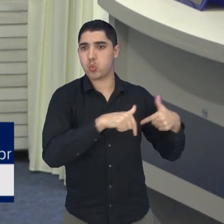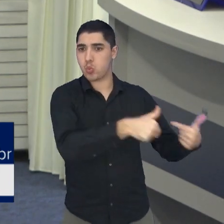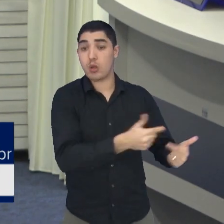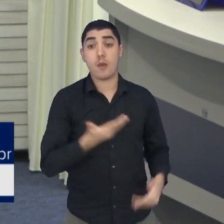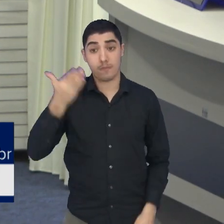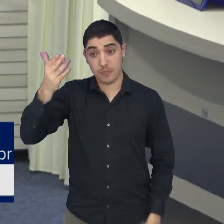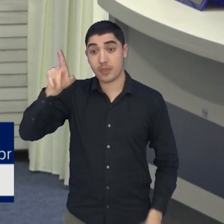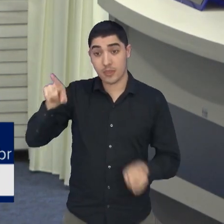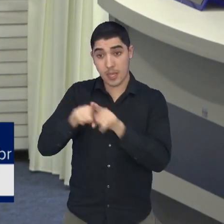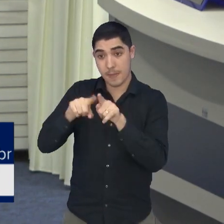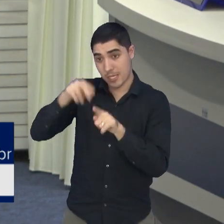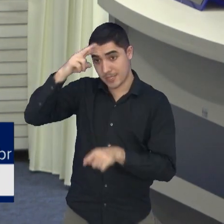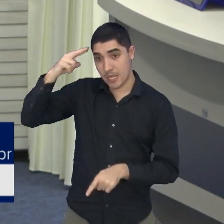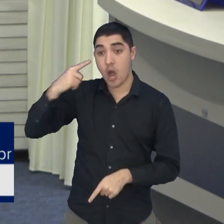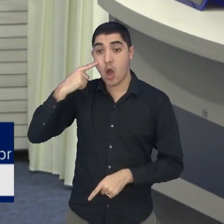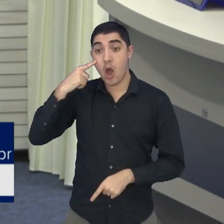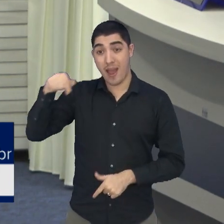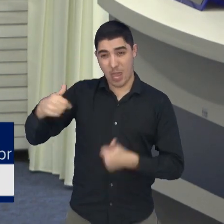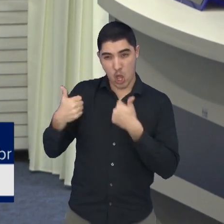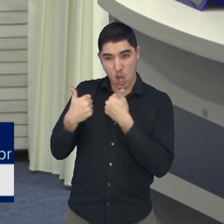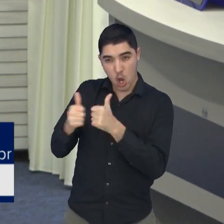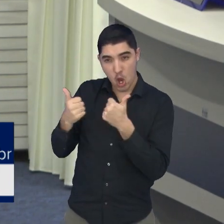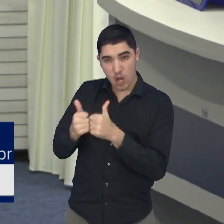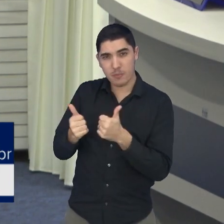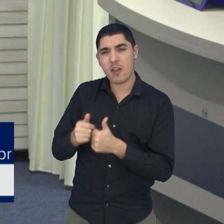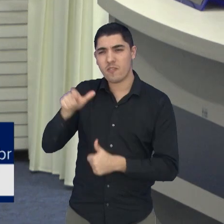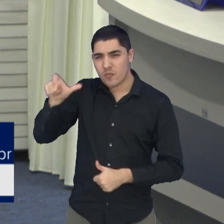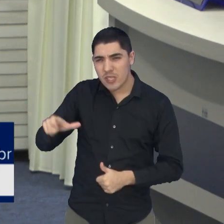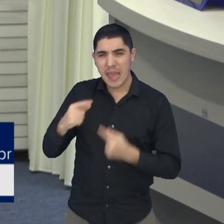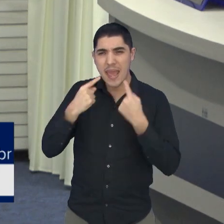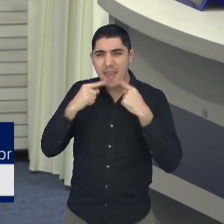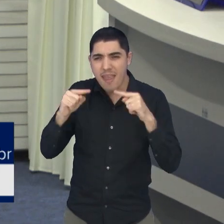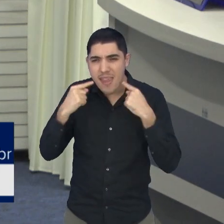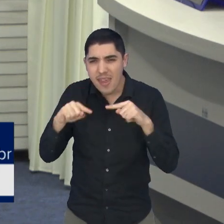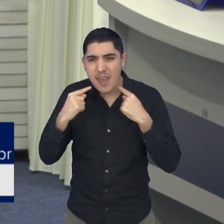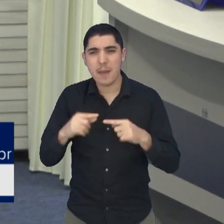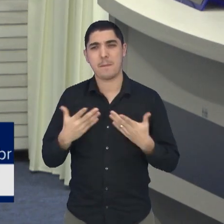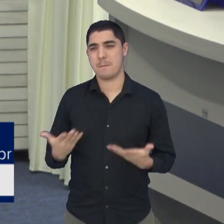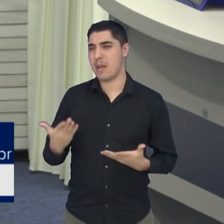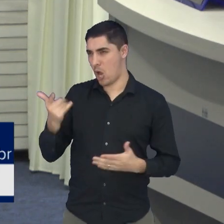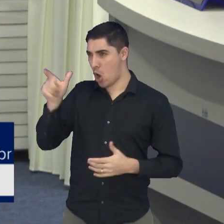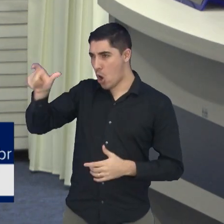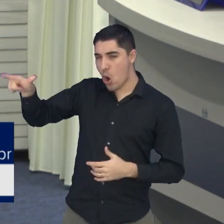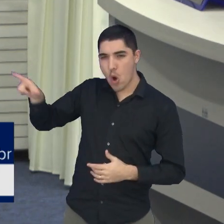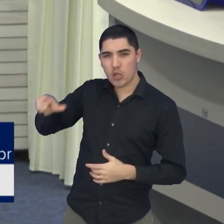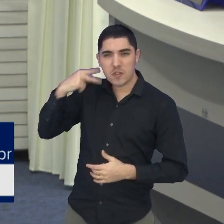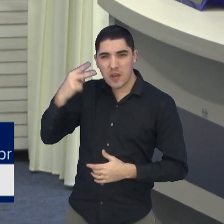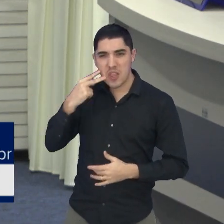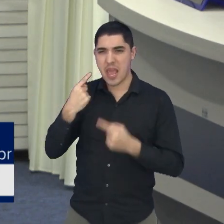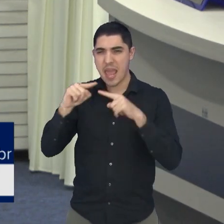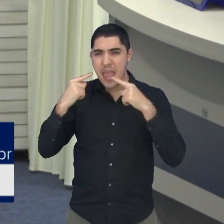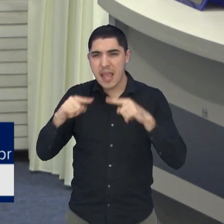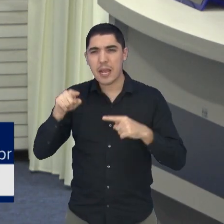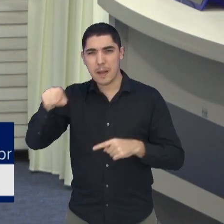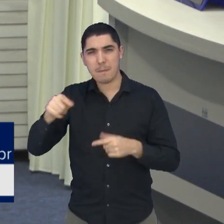Chagas, mais uma vez eu falar, transporte público, você falar de transporte público e barrar uma licitação, ah, meu Deus do céu, aí